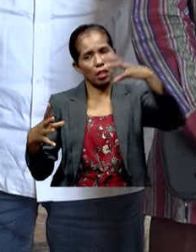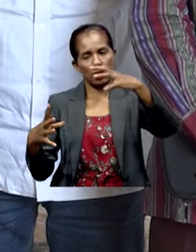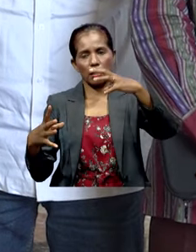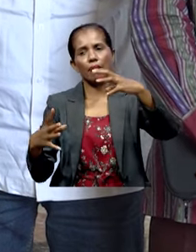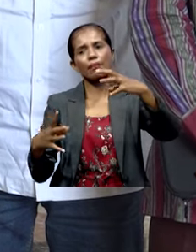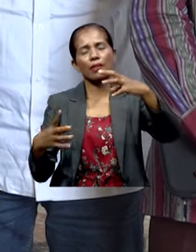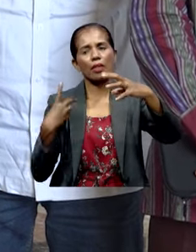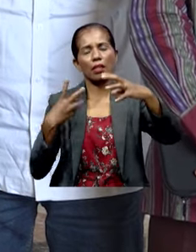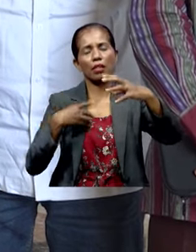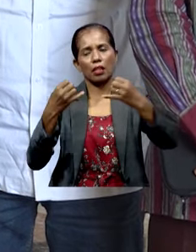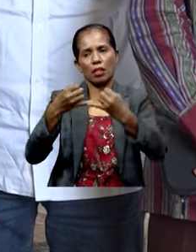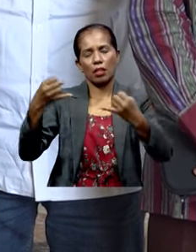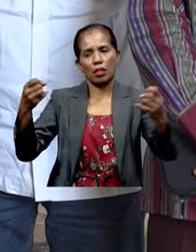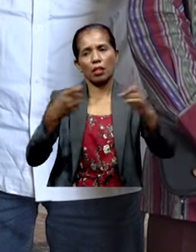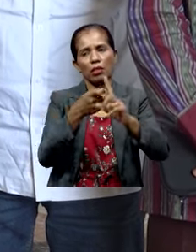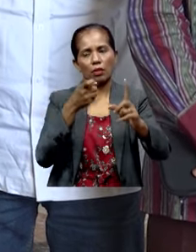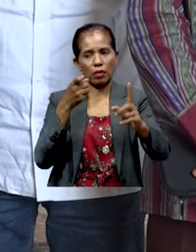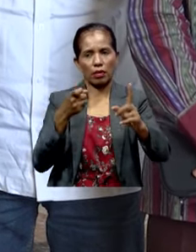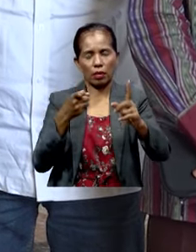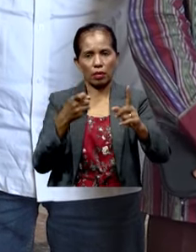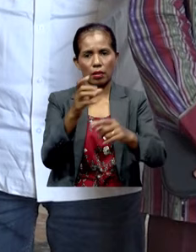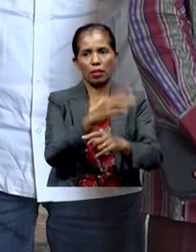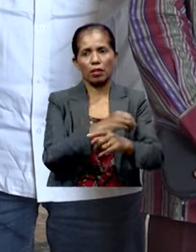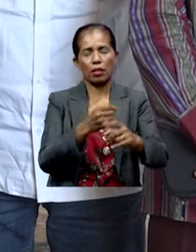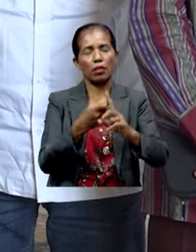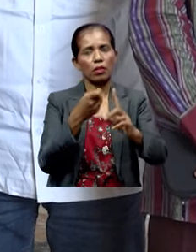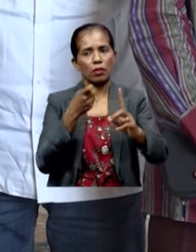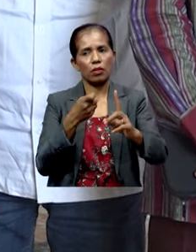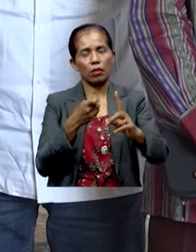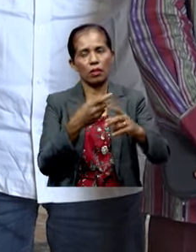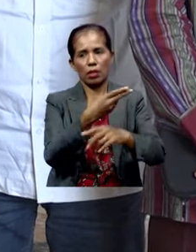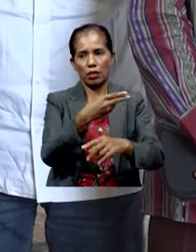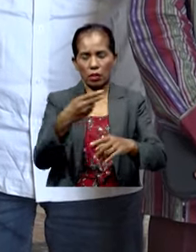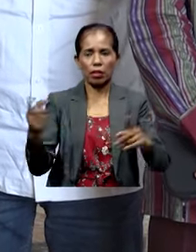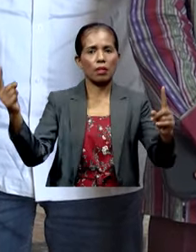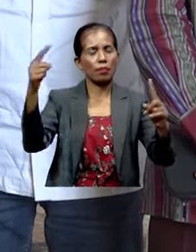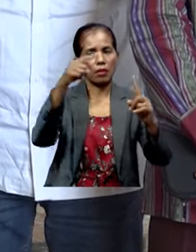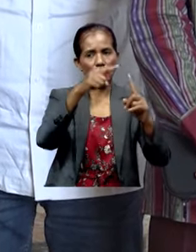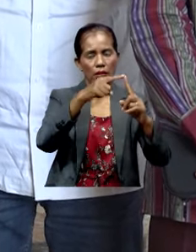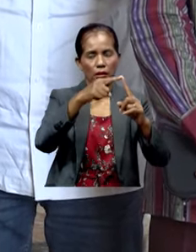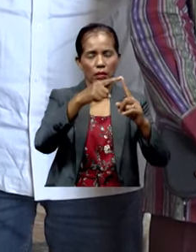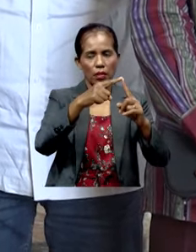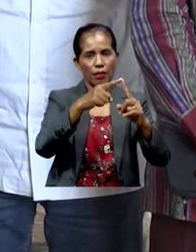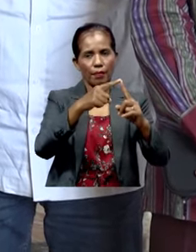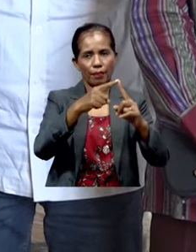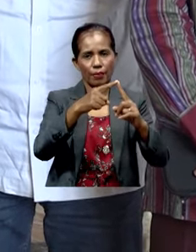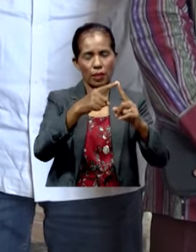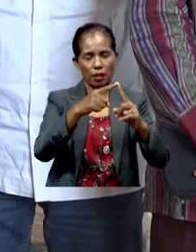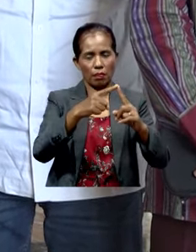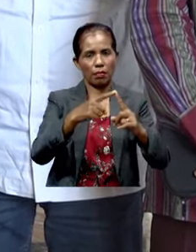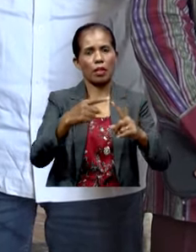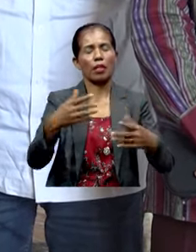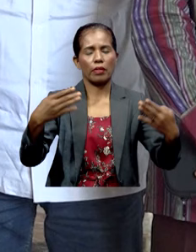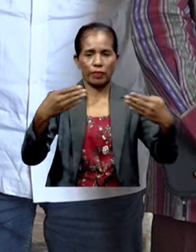tem cable, ou se batugade, fibra ótica cable, ou se não é, bato, liu, perbatação,